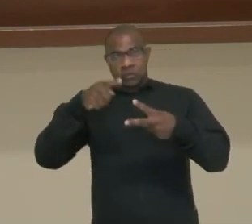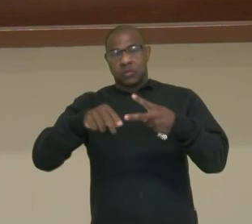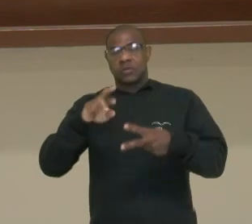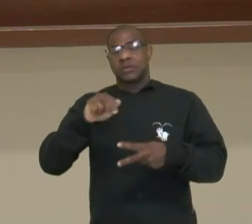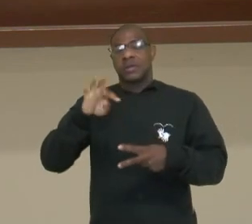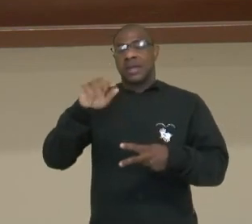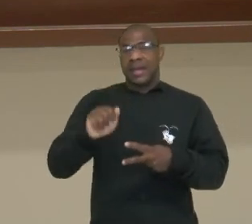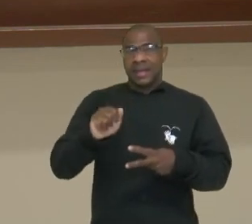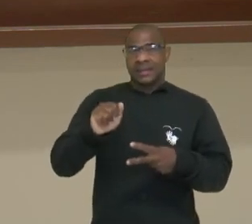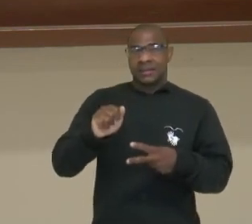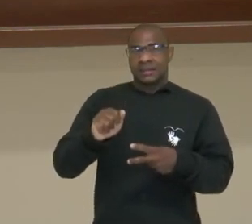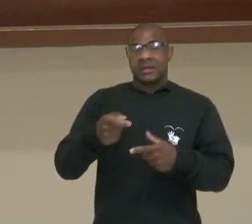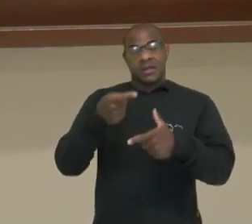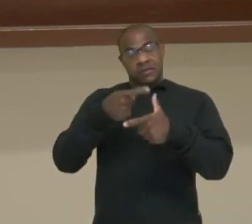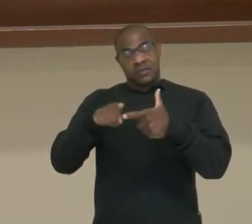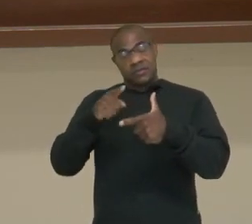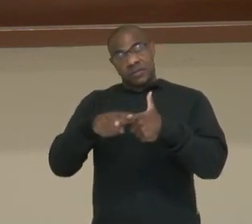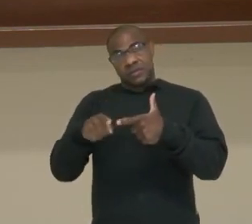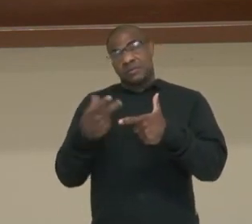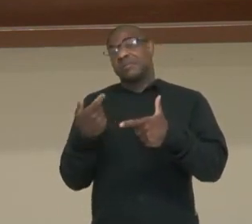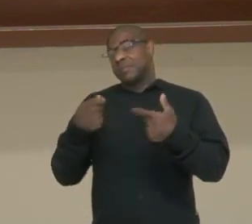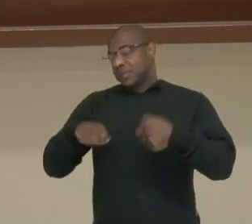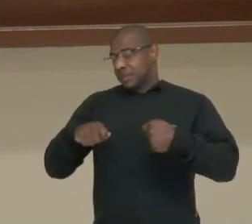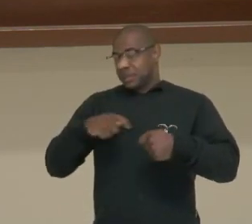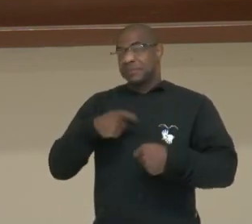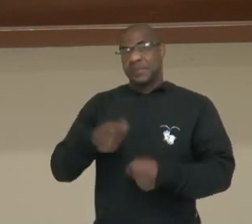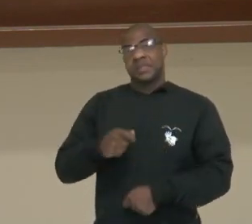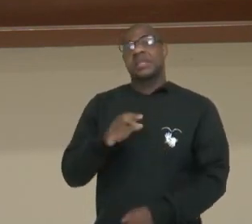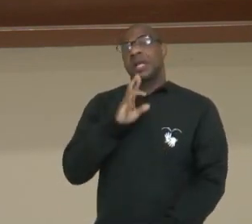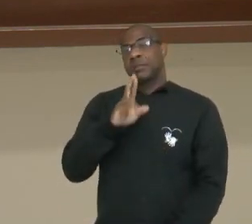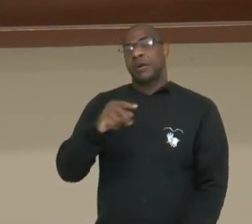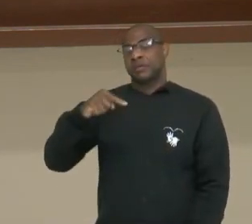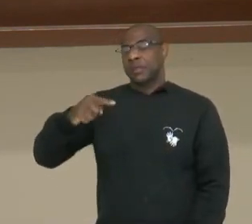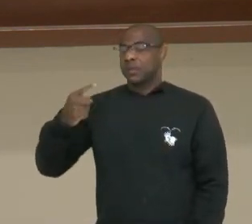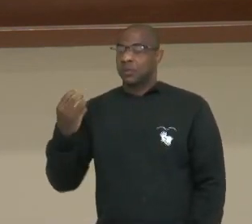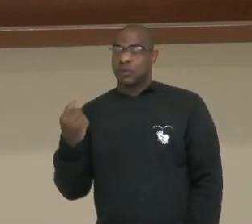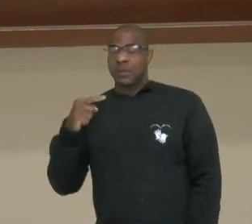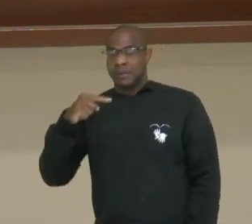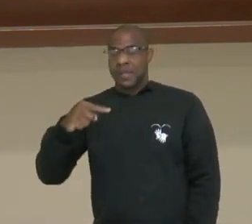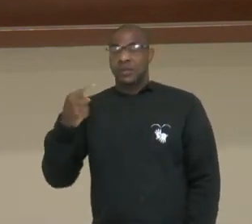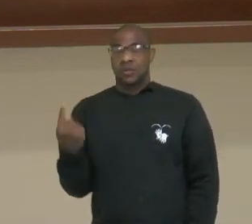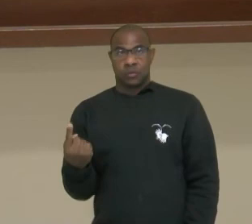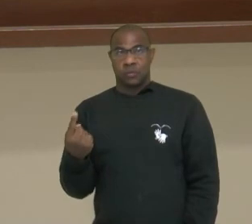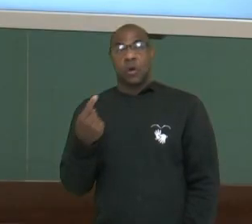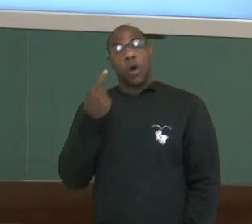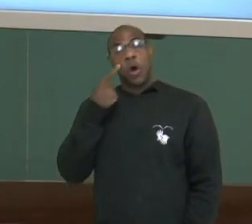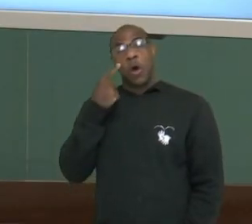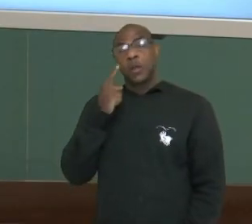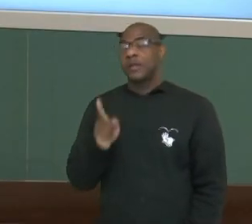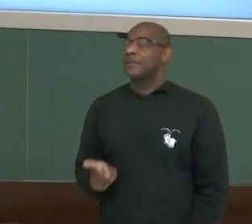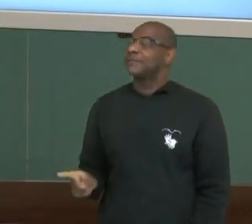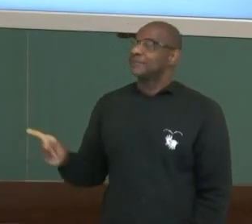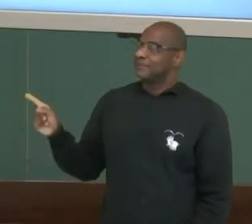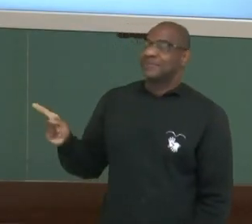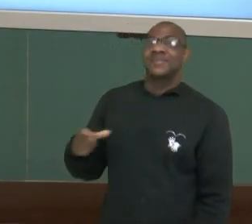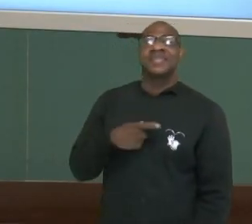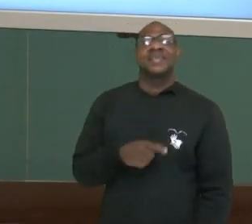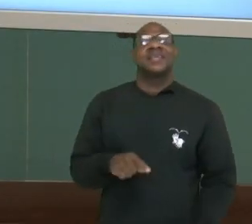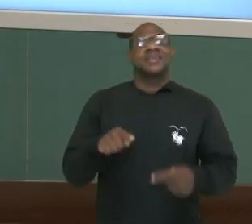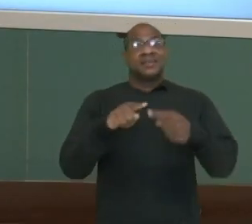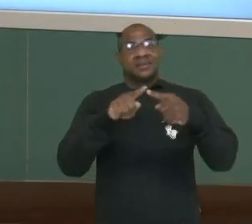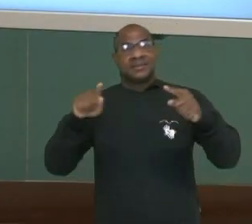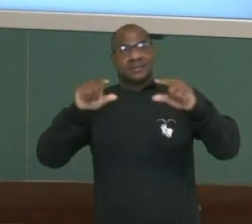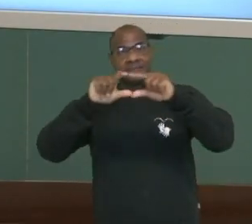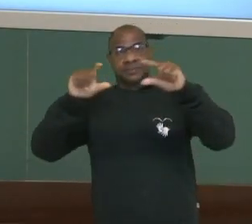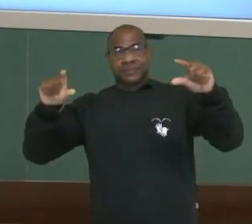pelo outro e vai ter que dar o resultado menos 1. Vamos verificar então o que vocês produziram? Então, eu tenho as retas com